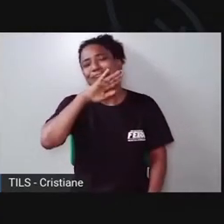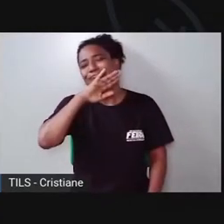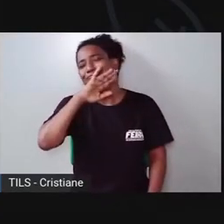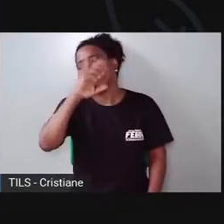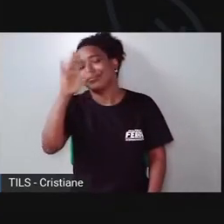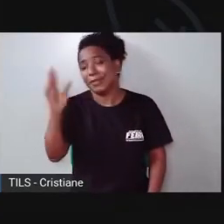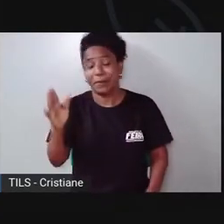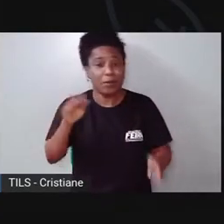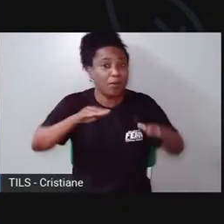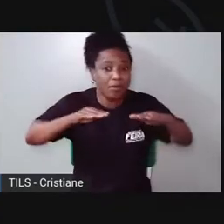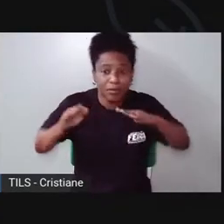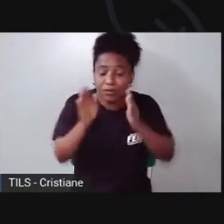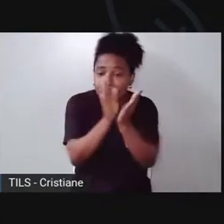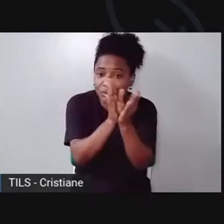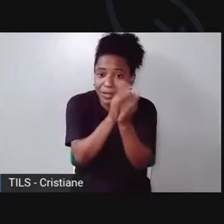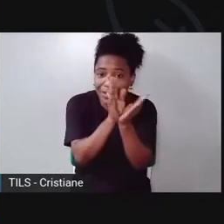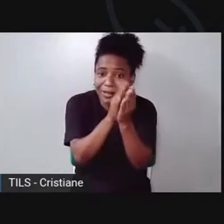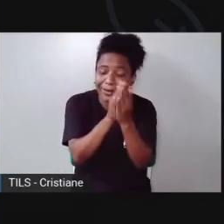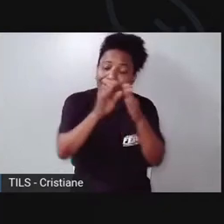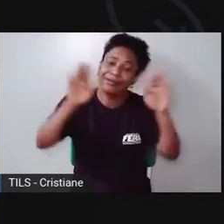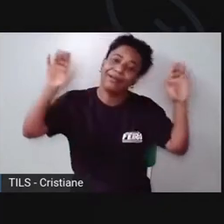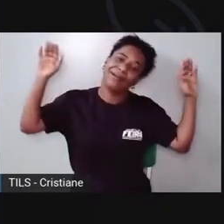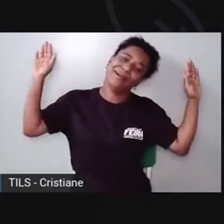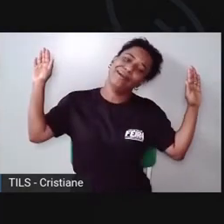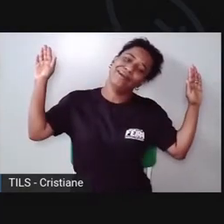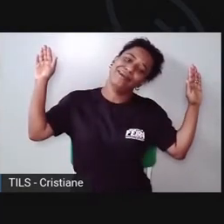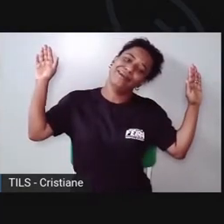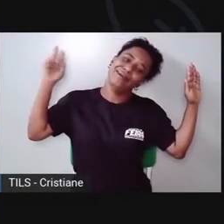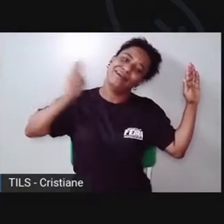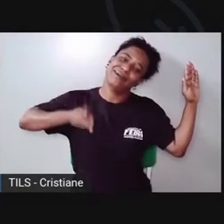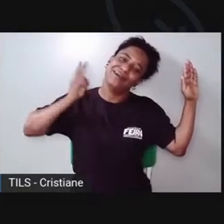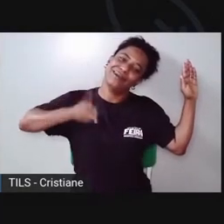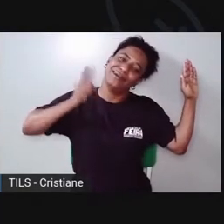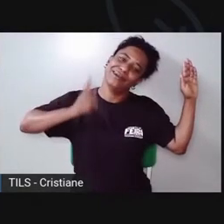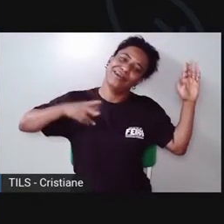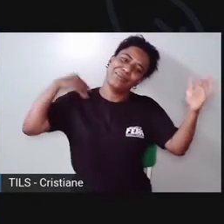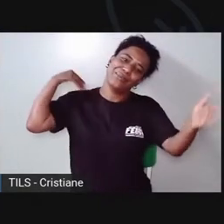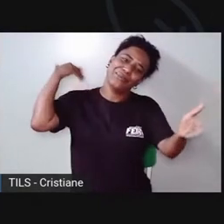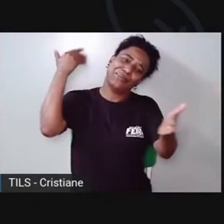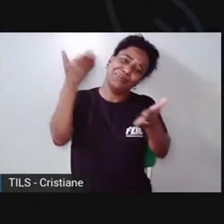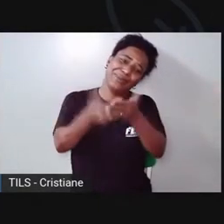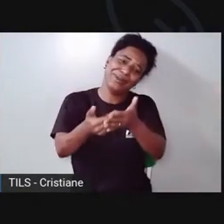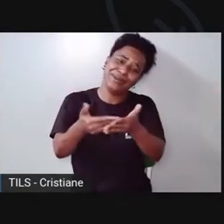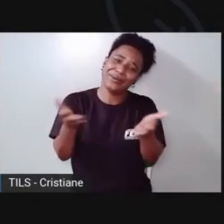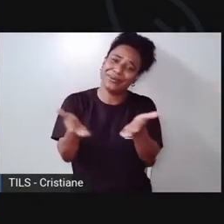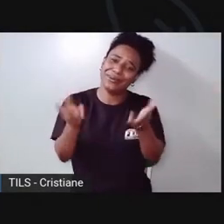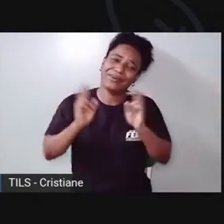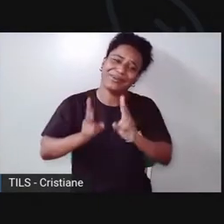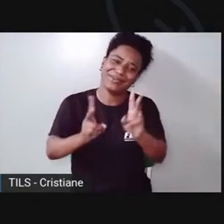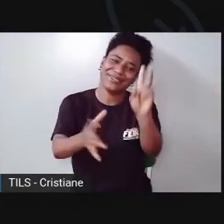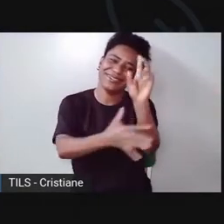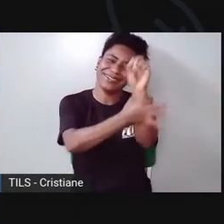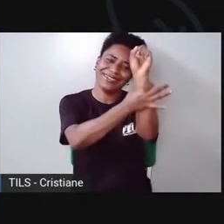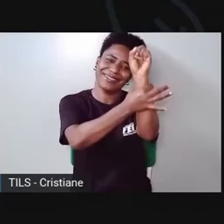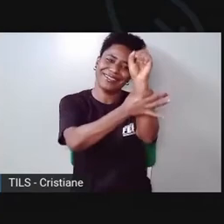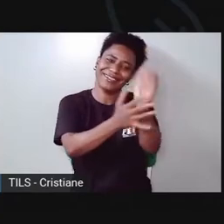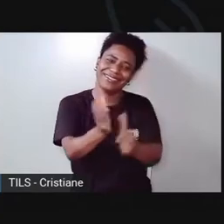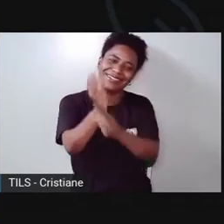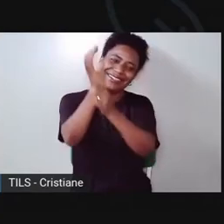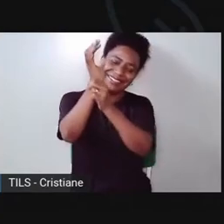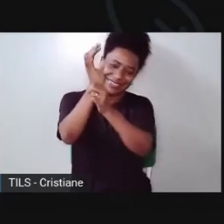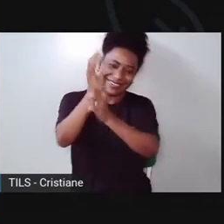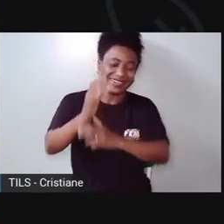até hoje na Teia da aranha Coitadinho do jacaré né gostaram da história eu